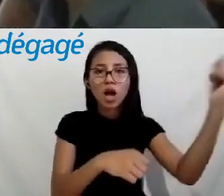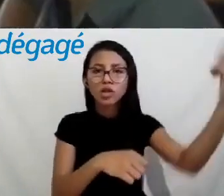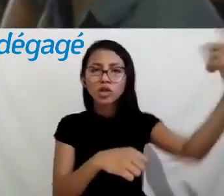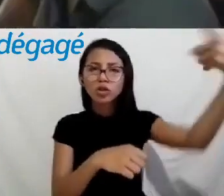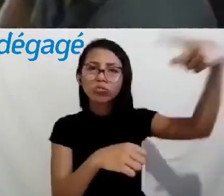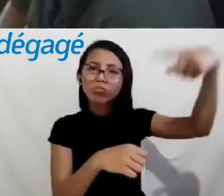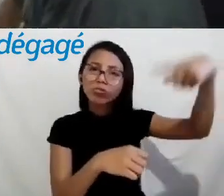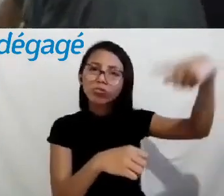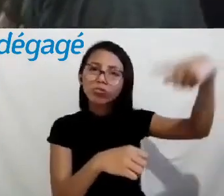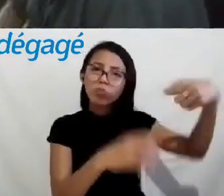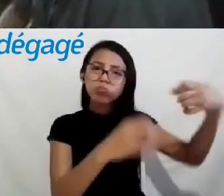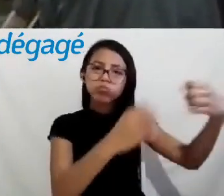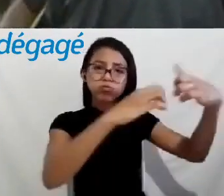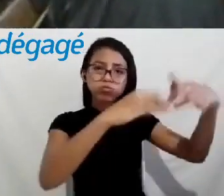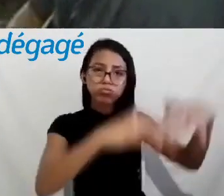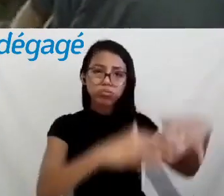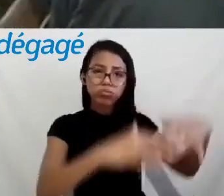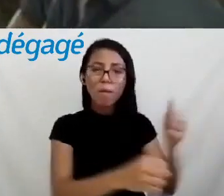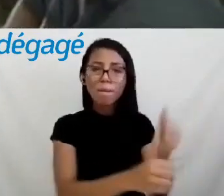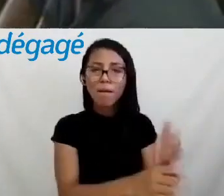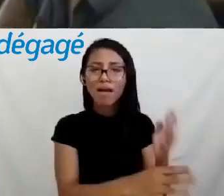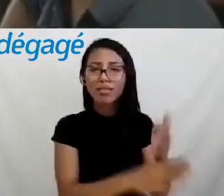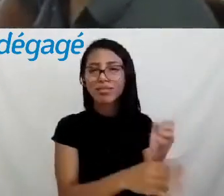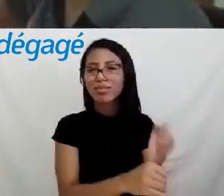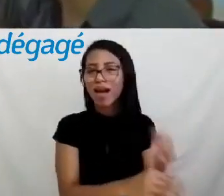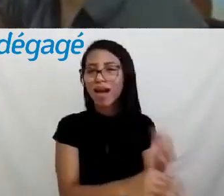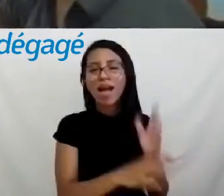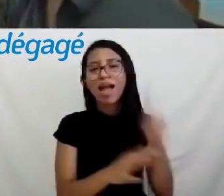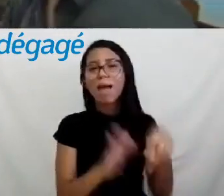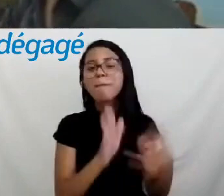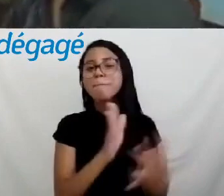porque ninguém é batata, como se fosse isso, né? Mas